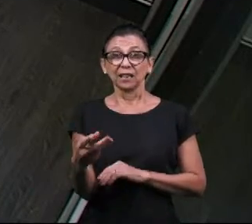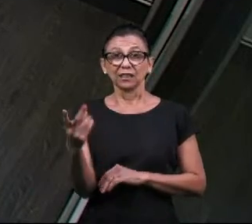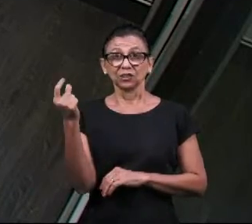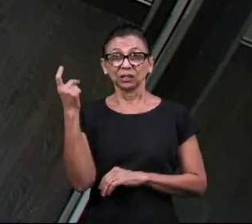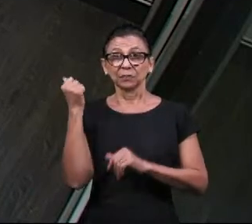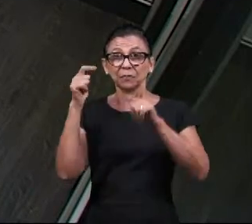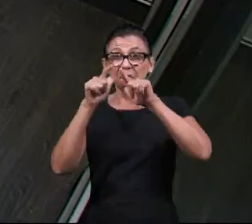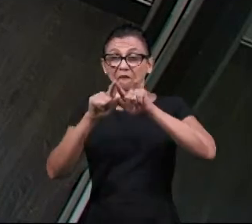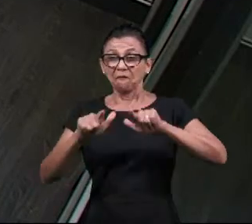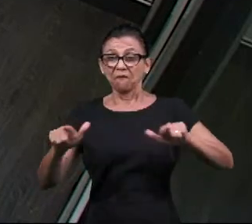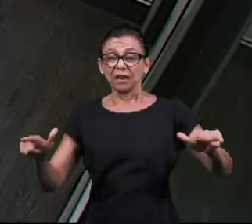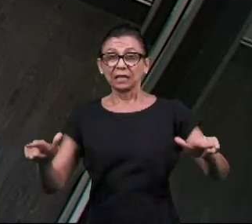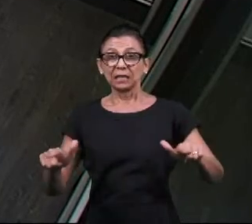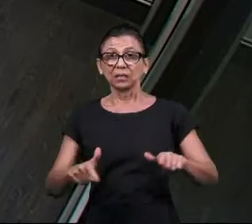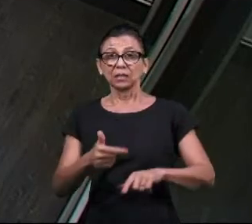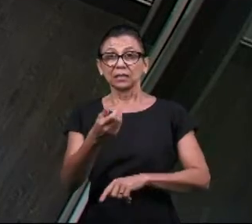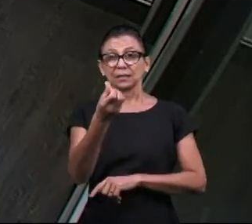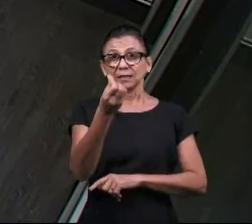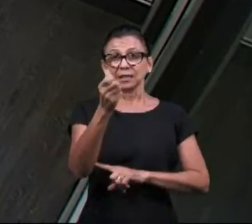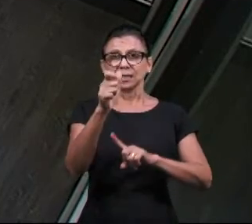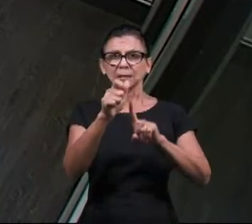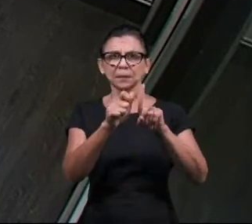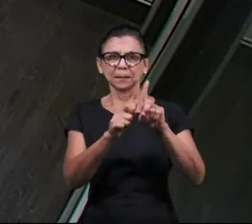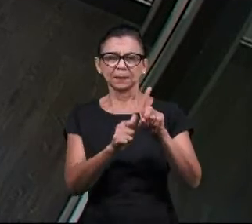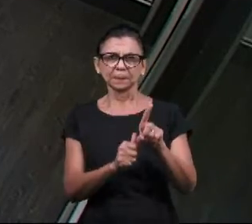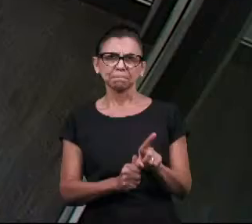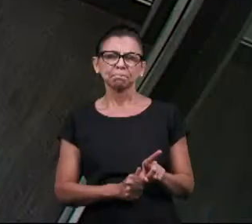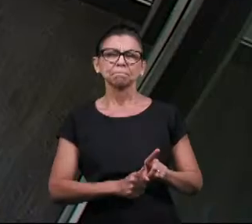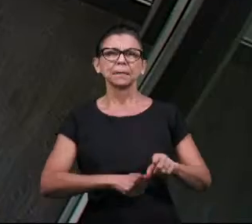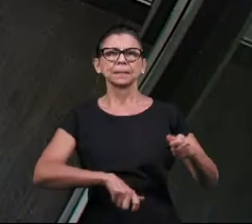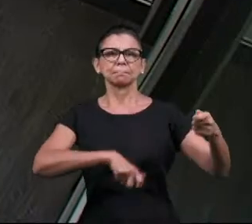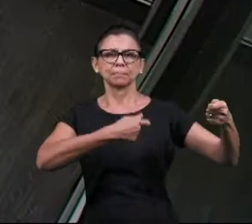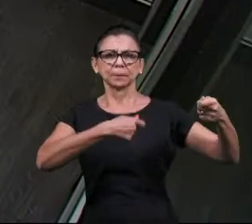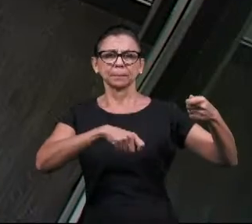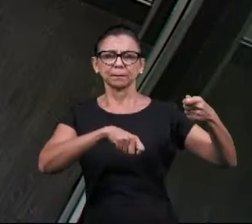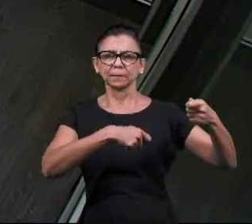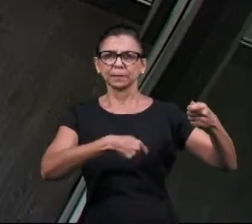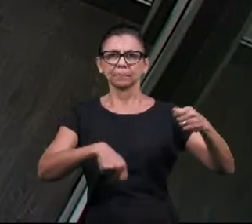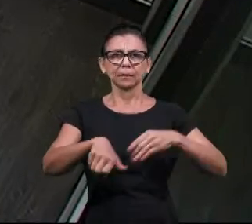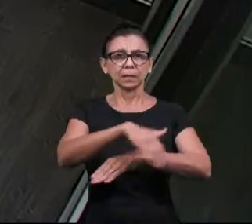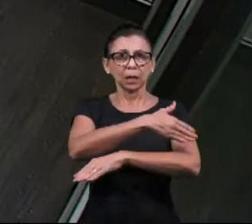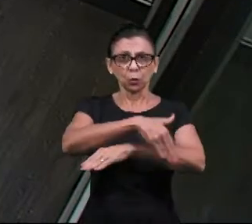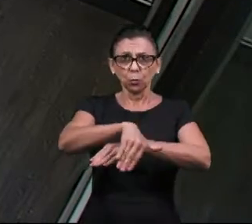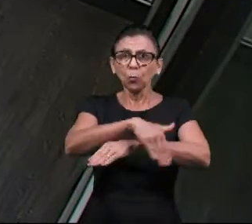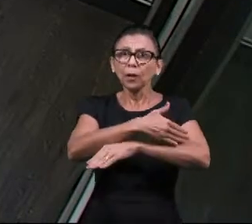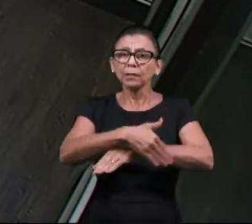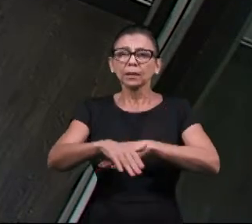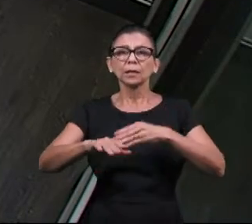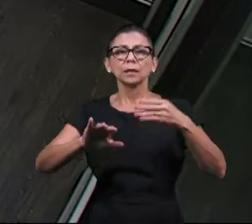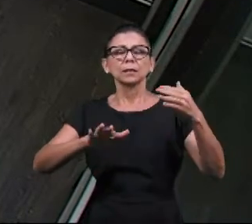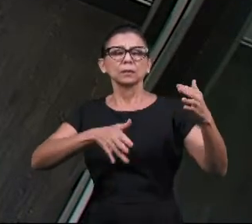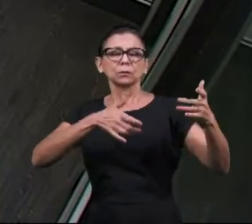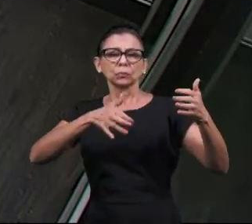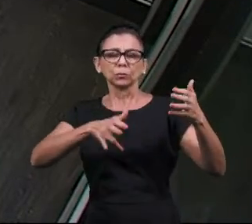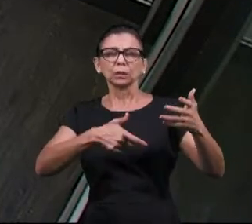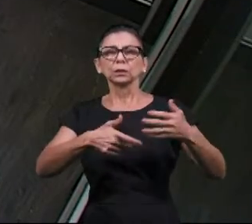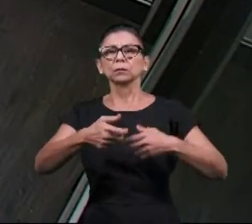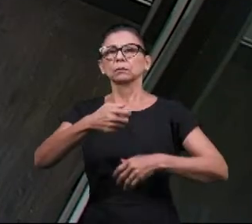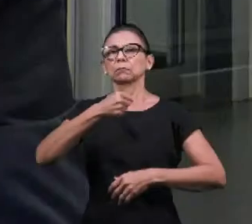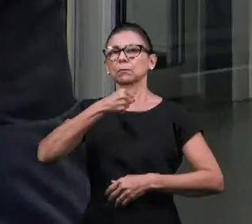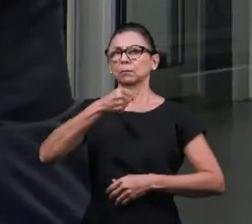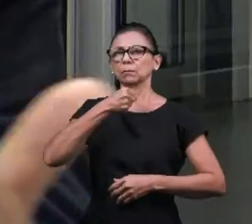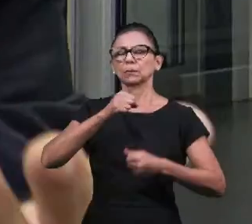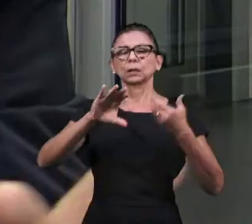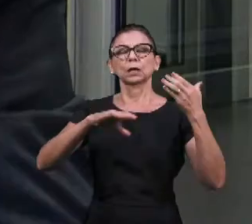ali. 6 meses. E Deus sempre com promessa. E daria uma grande bênção ali. Até que um